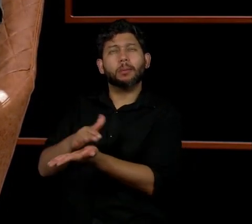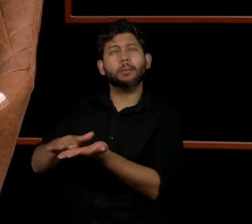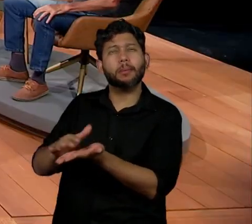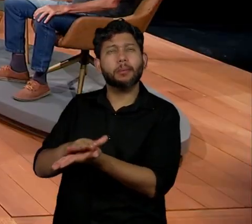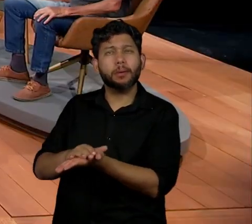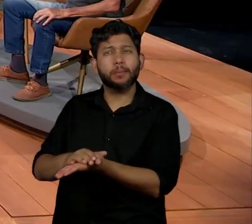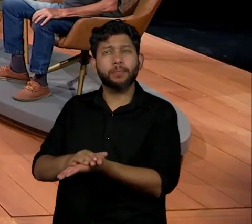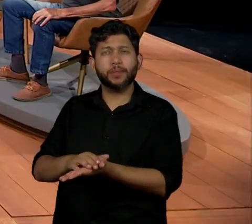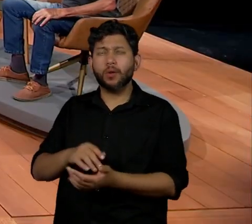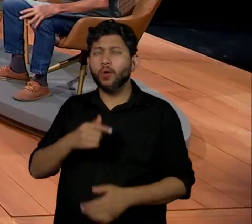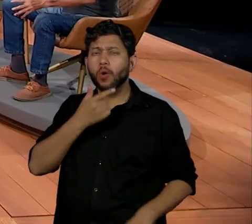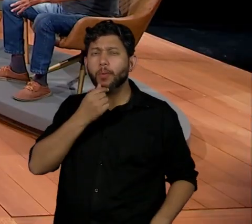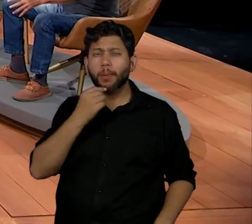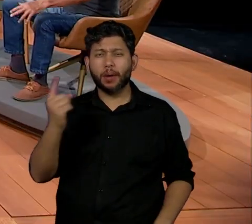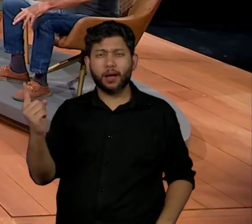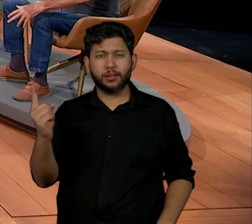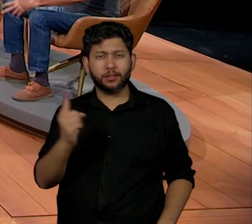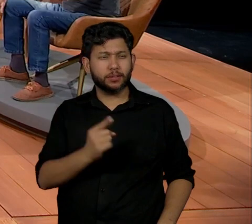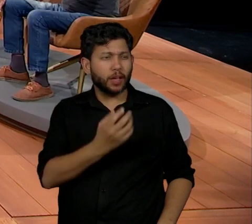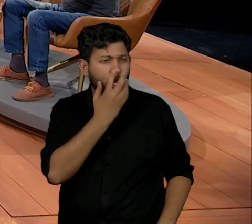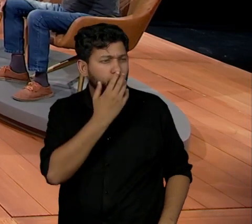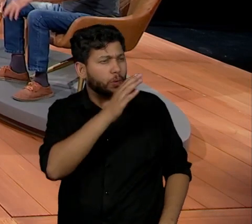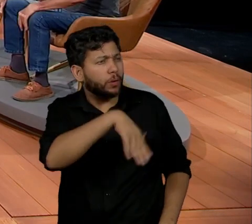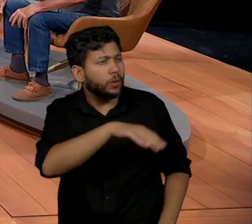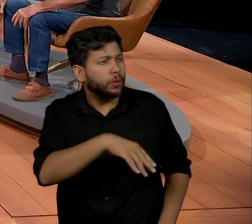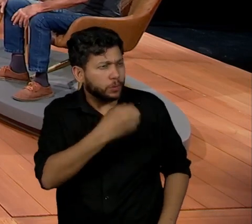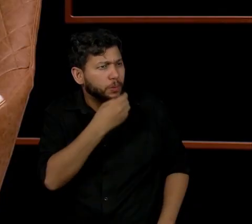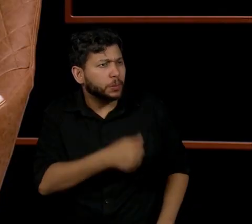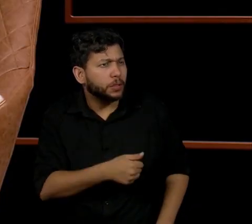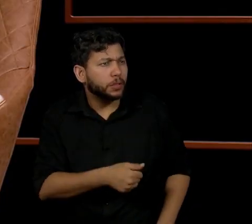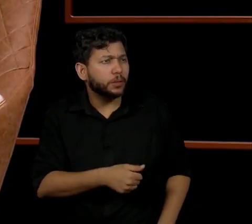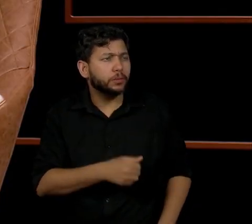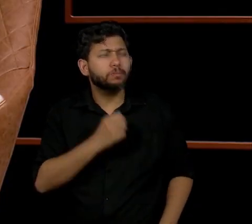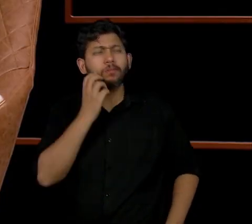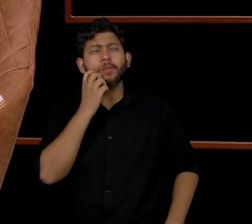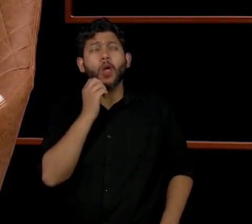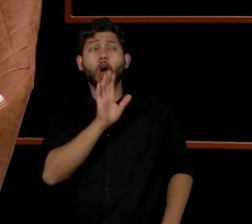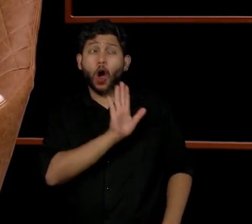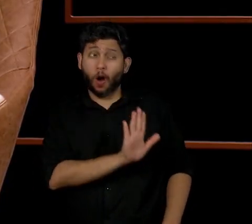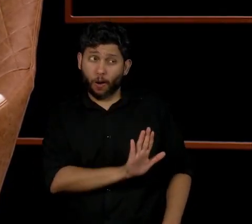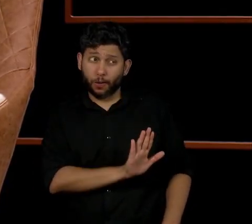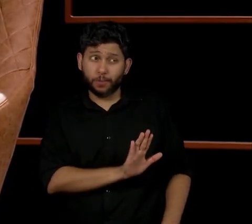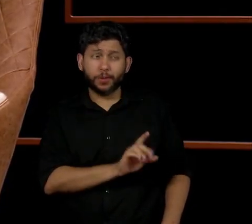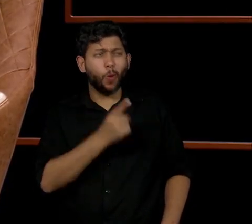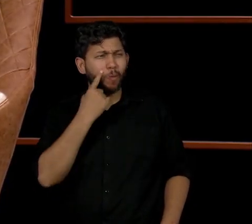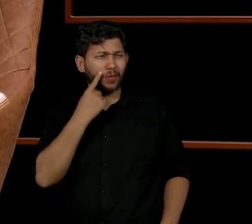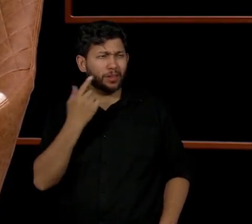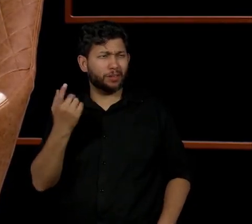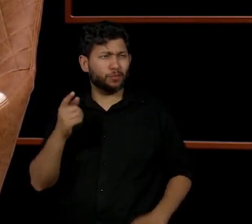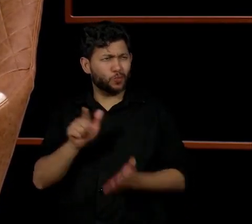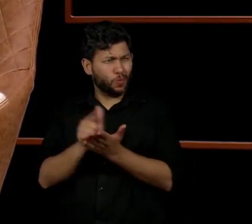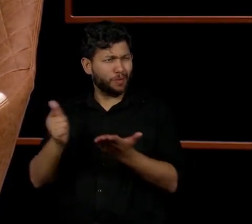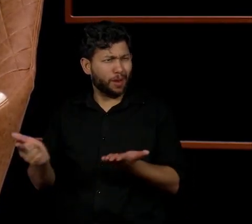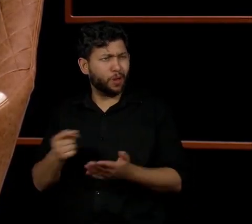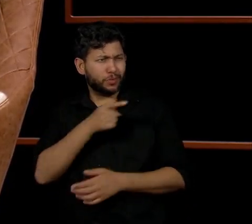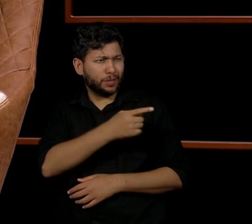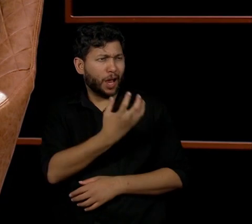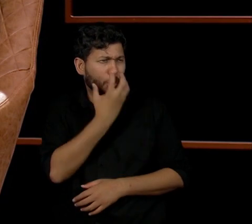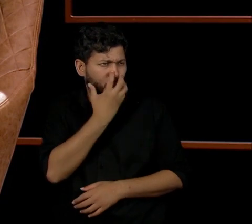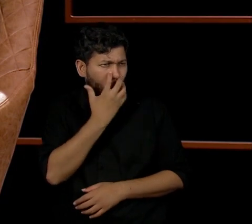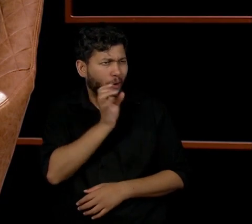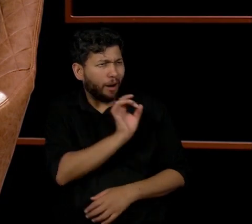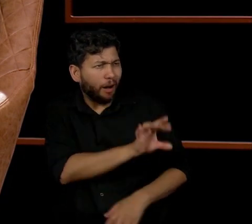Aí chegou um rapaz com um cachorro, sentou, falou: Zé, tudo bem, tudo bem? Ele falou: eu vi uma matéria que você tem os cachorros